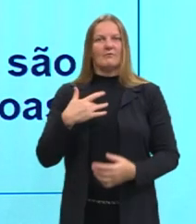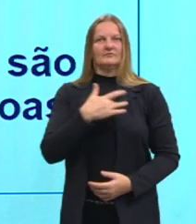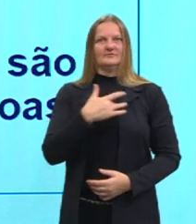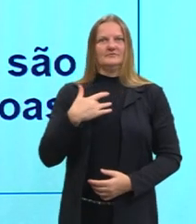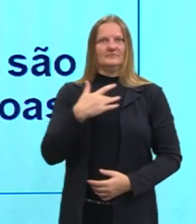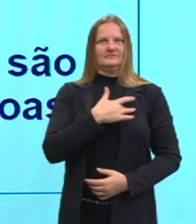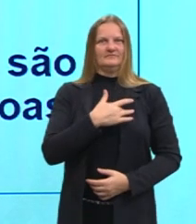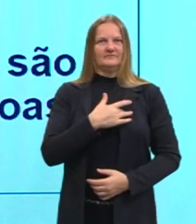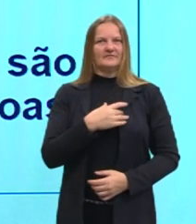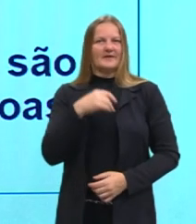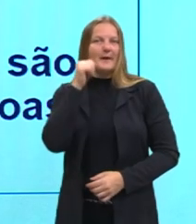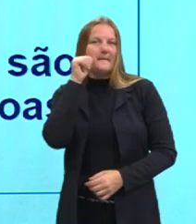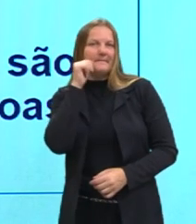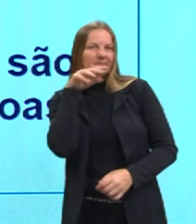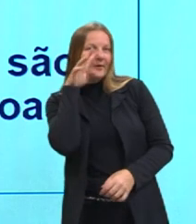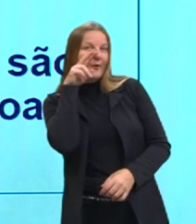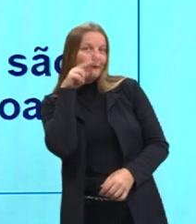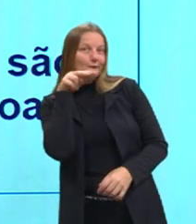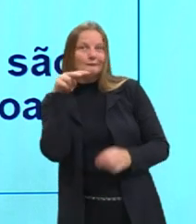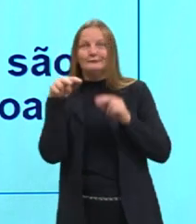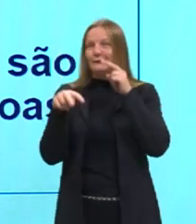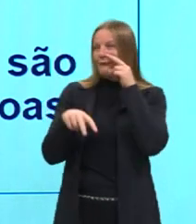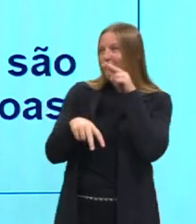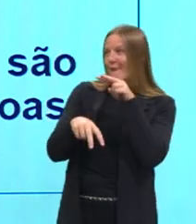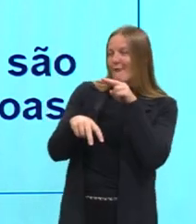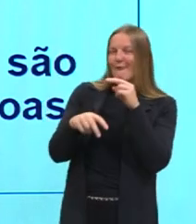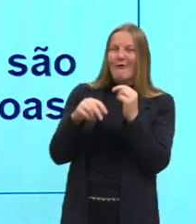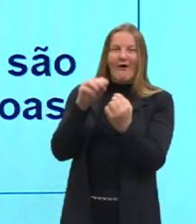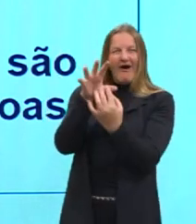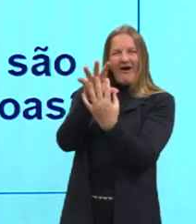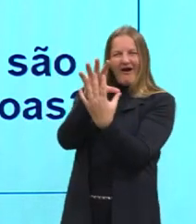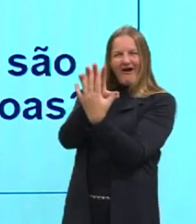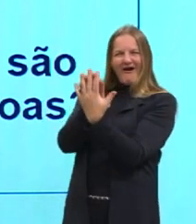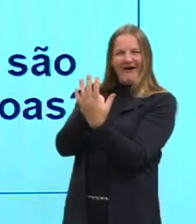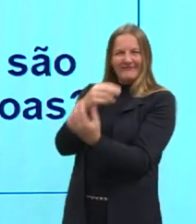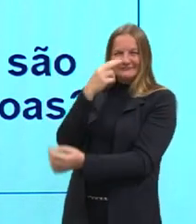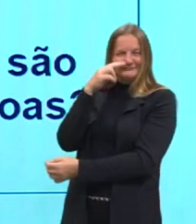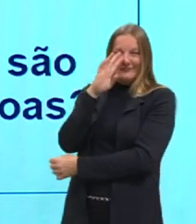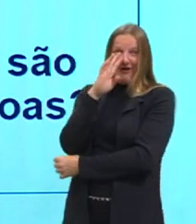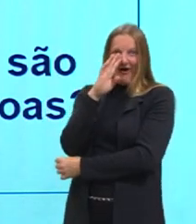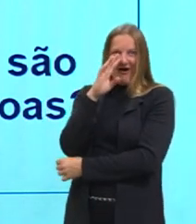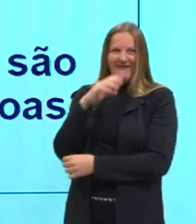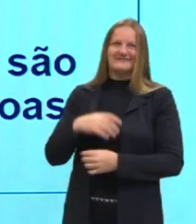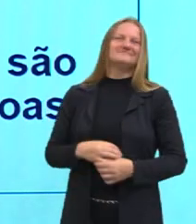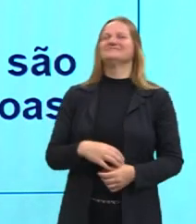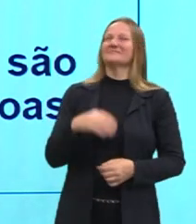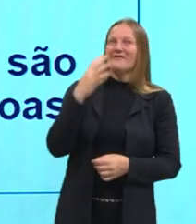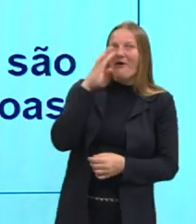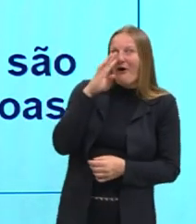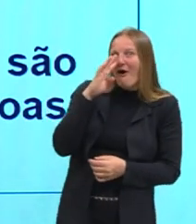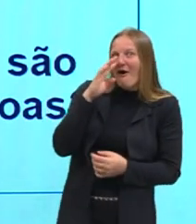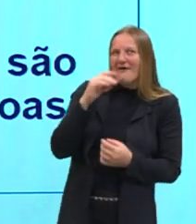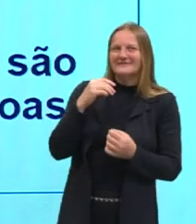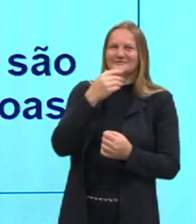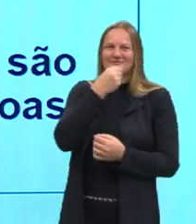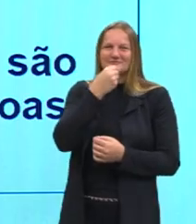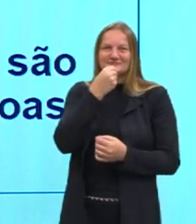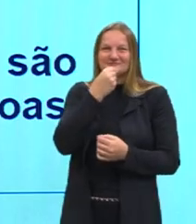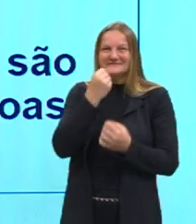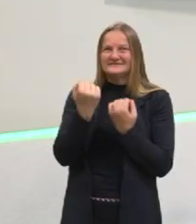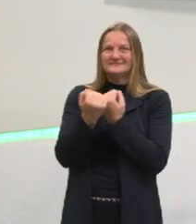e ela vai ela vai pensar sem evolutivamente todo Exemplo né olha a gente é